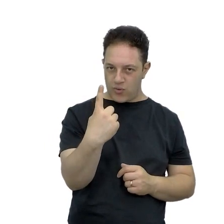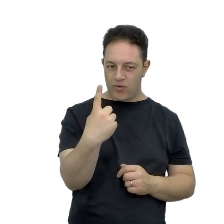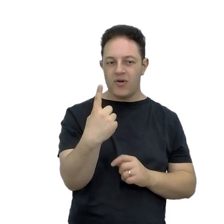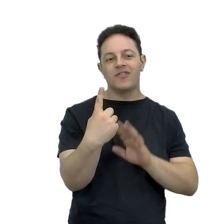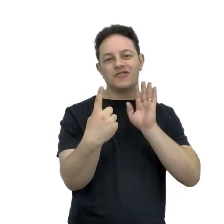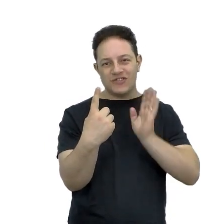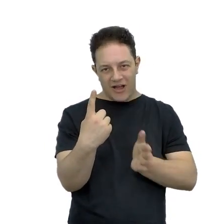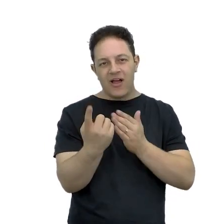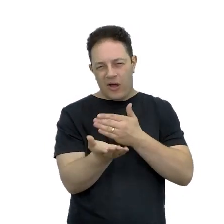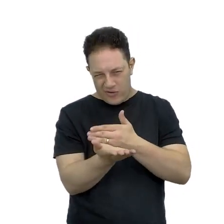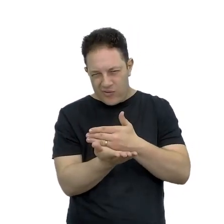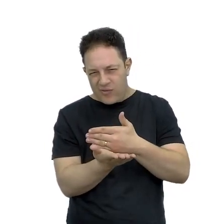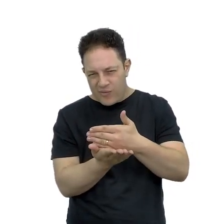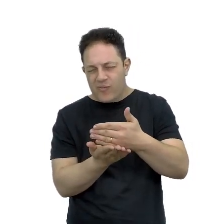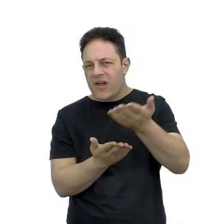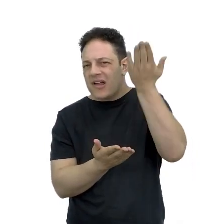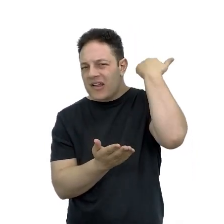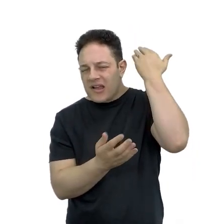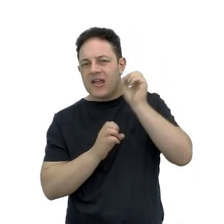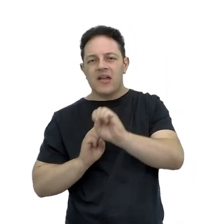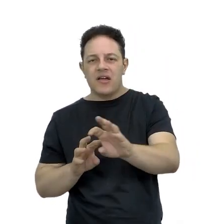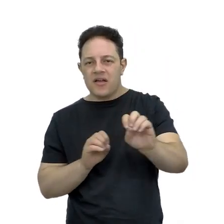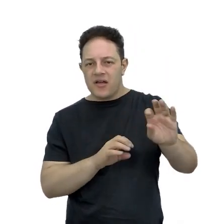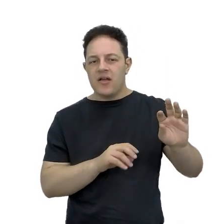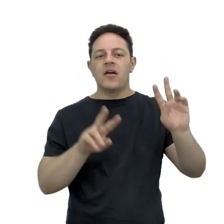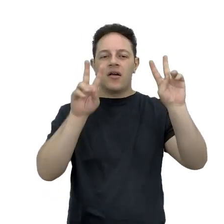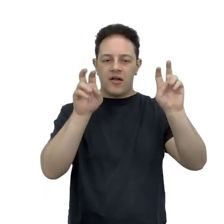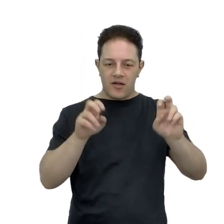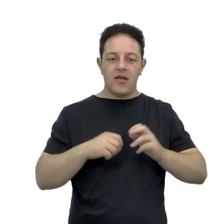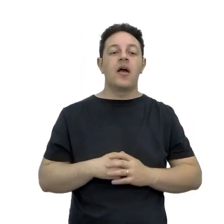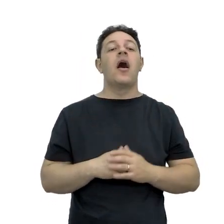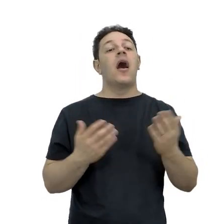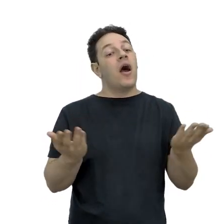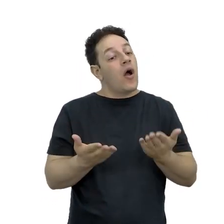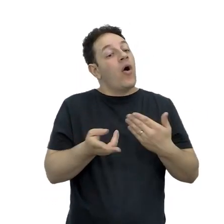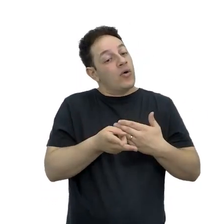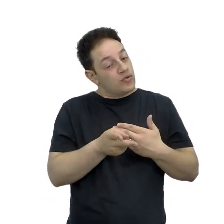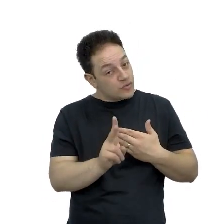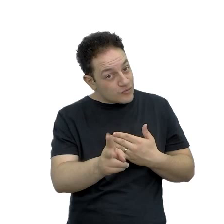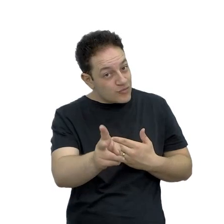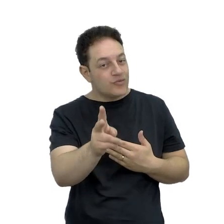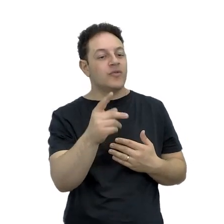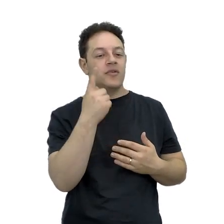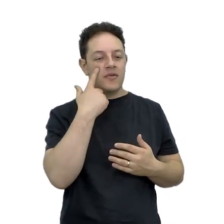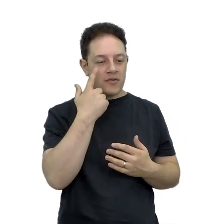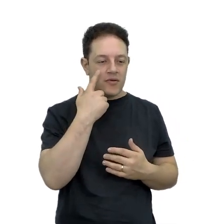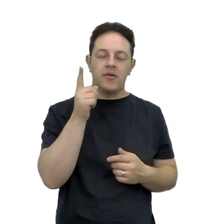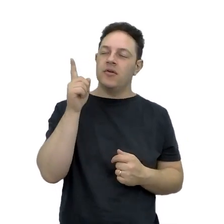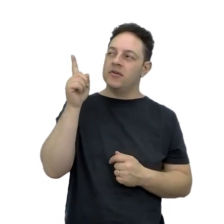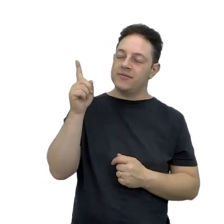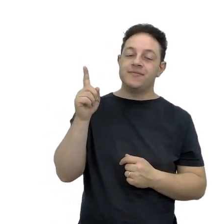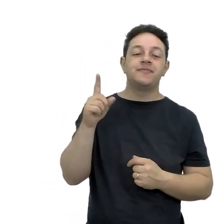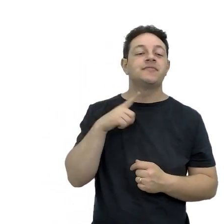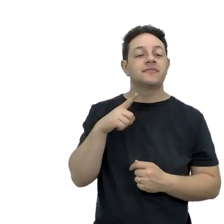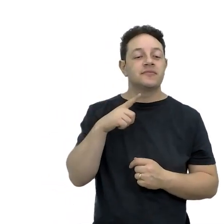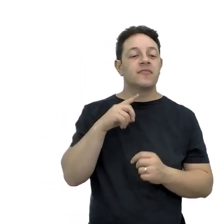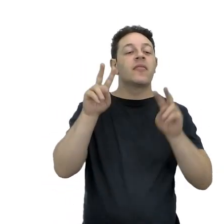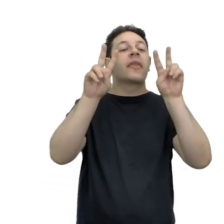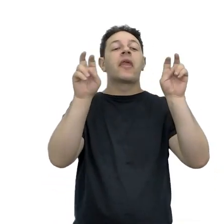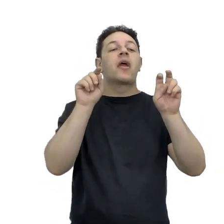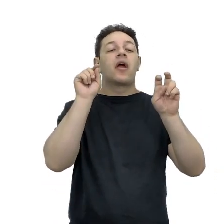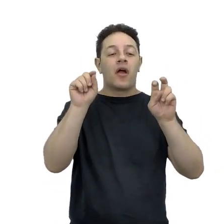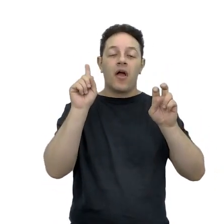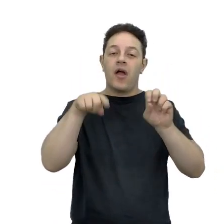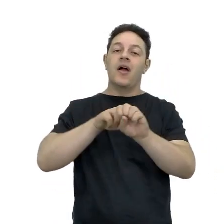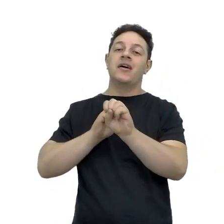já iniciou lá na formação de etapa, e vamos continuar agora, vamos abordar a temática